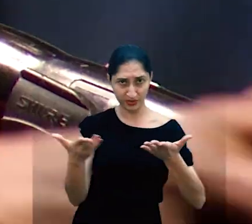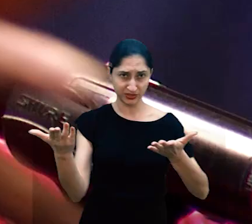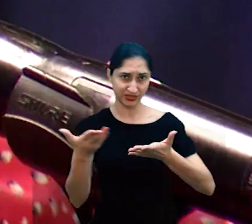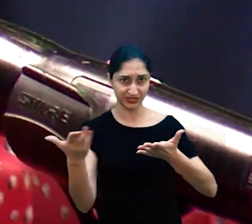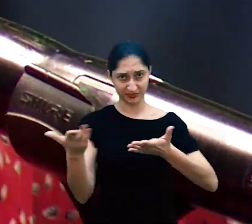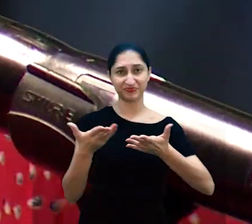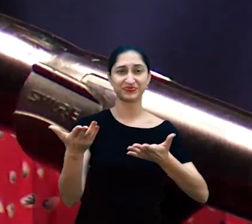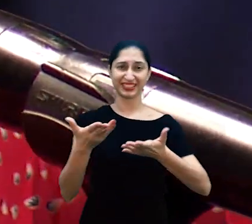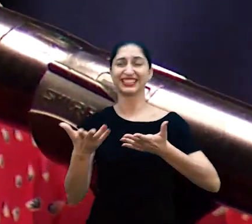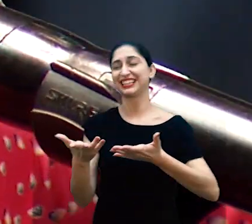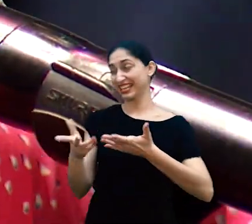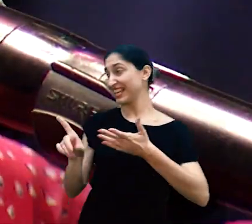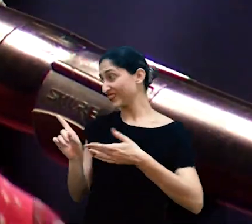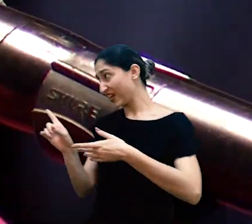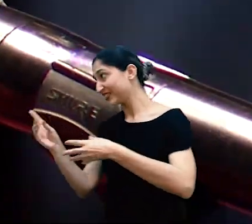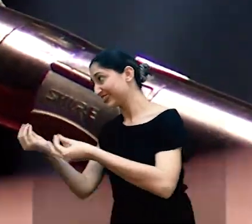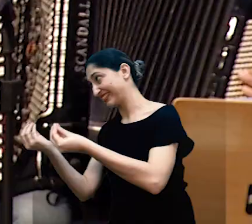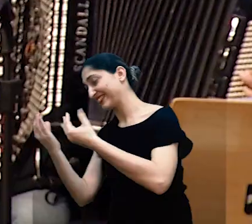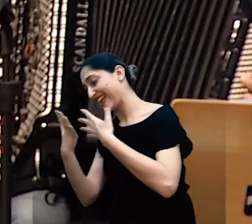me deste.